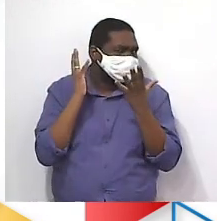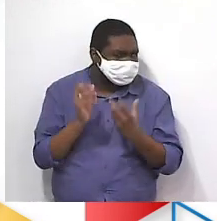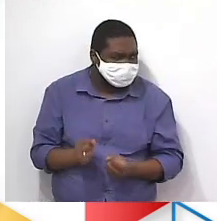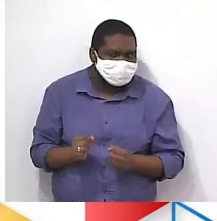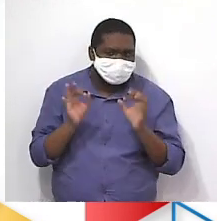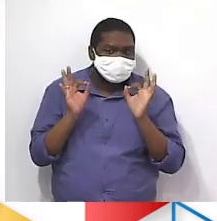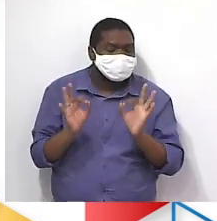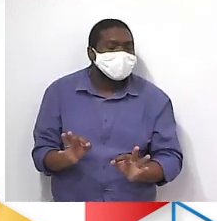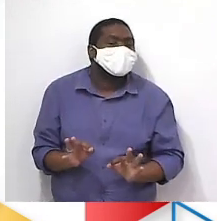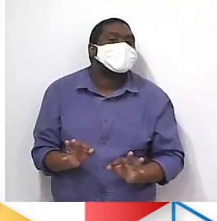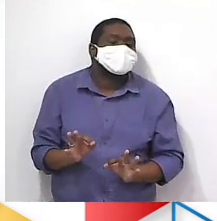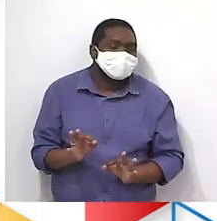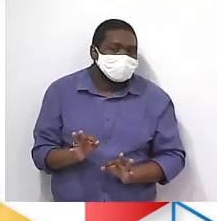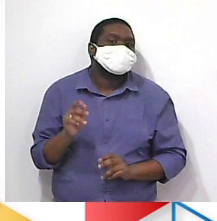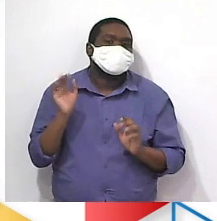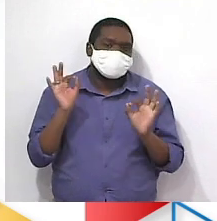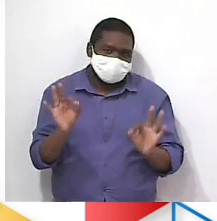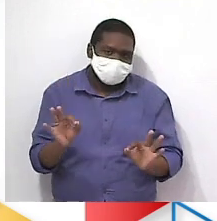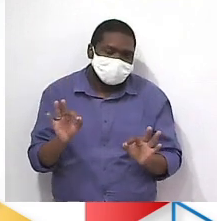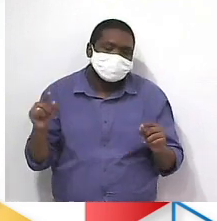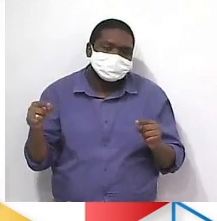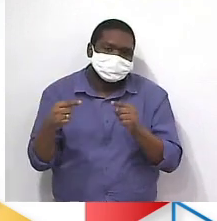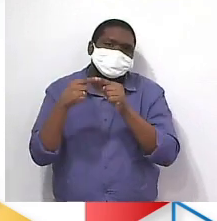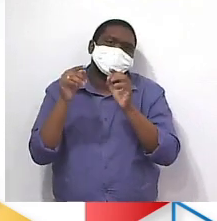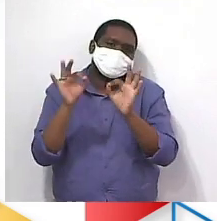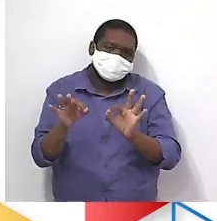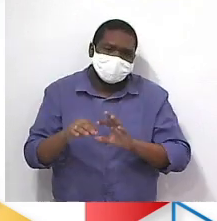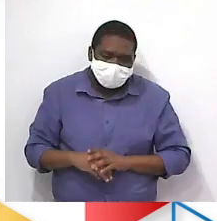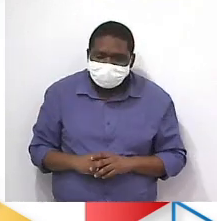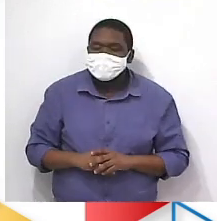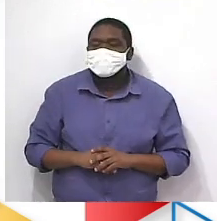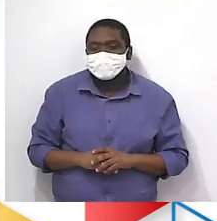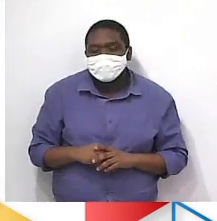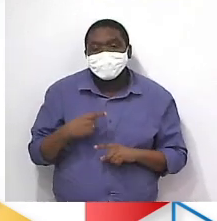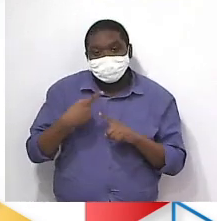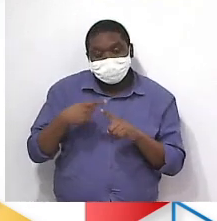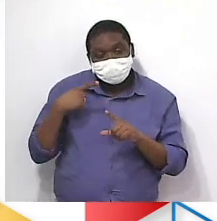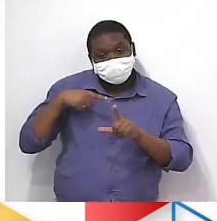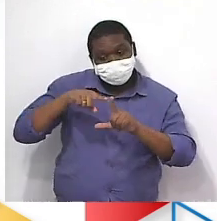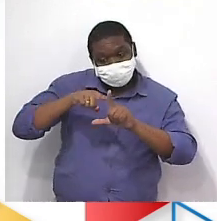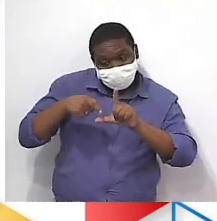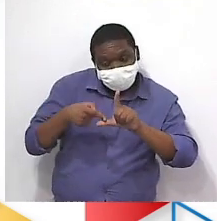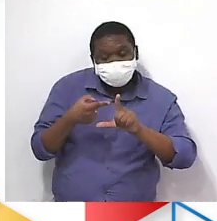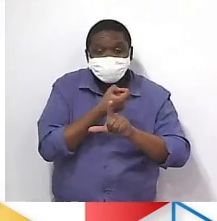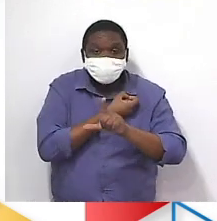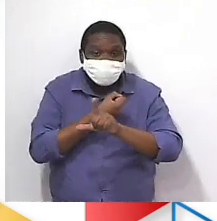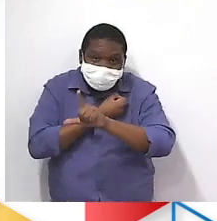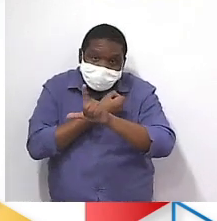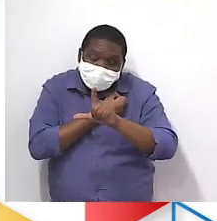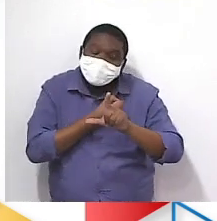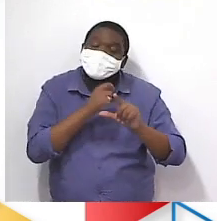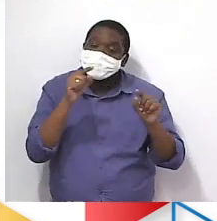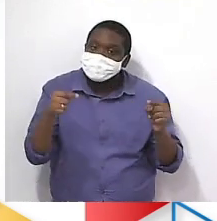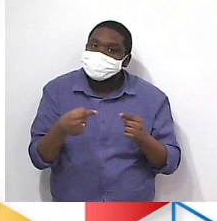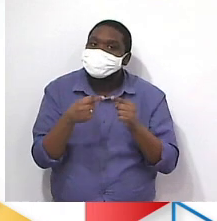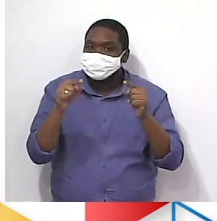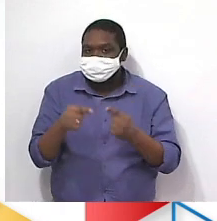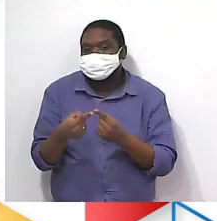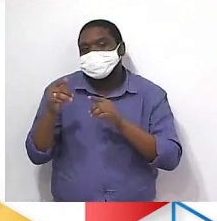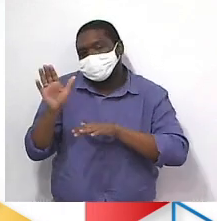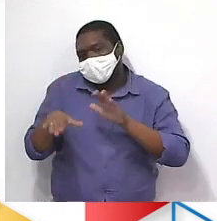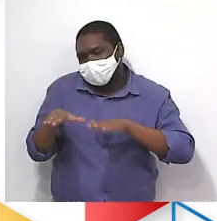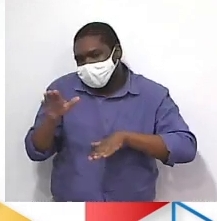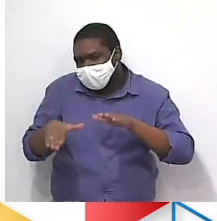Alisson for construir esse triângulo, vai dar certíssimo. Os ângulos, os valores de seus ângulos vai codepender aí